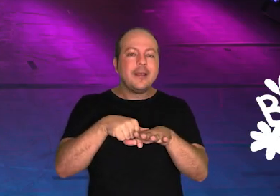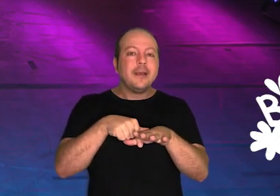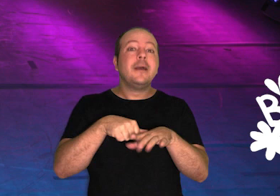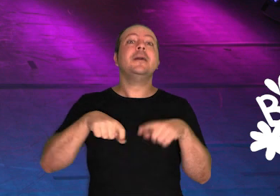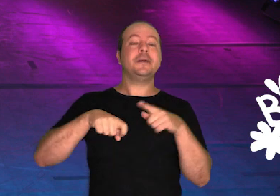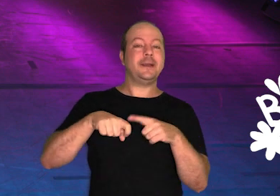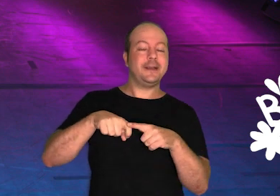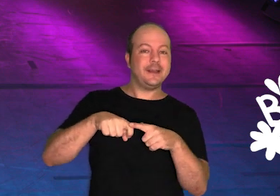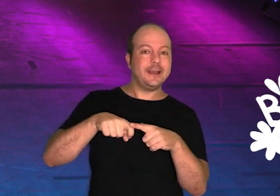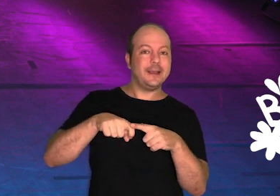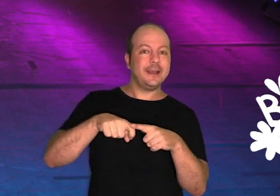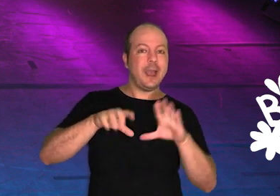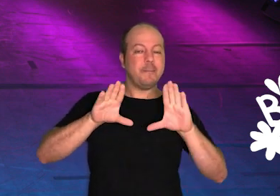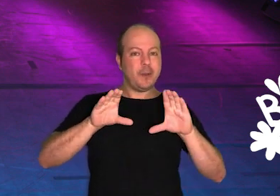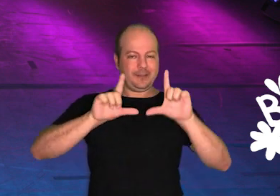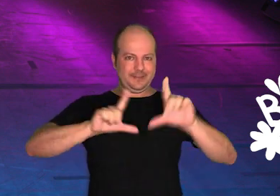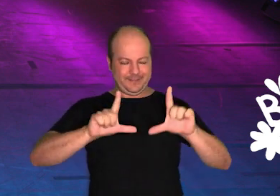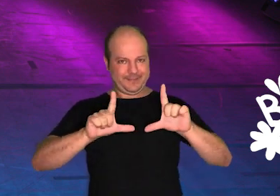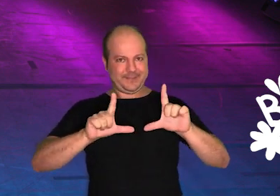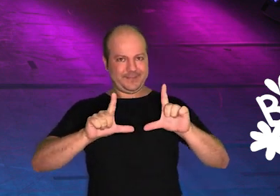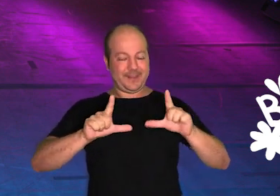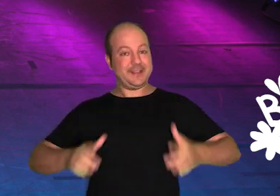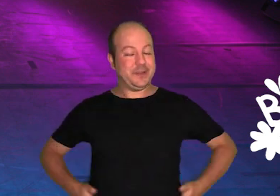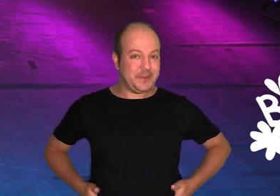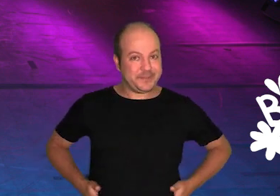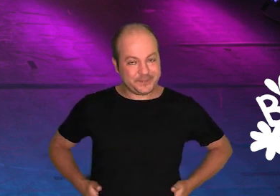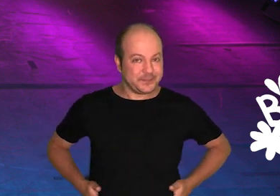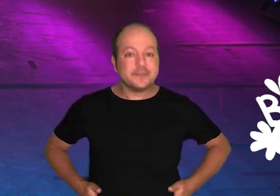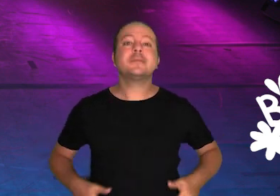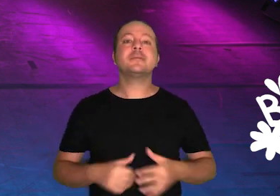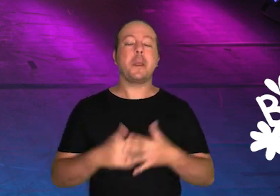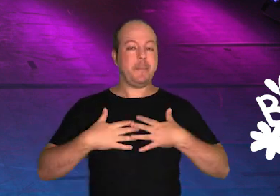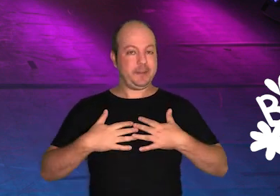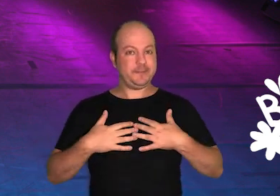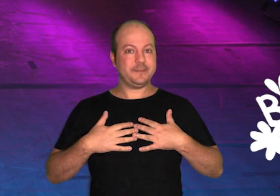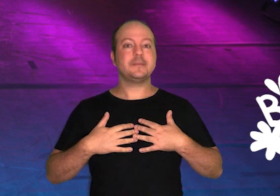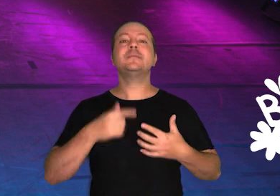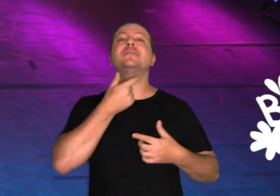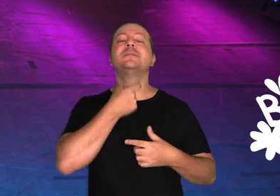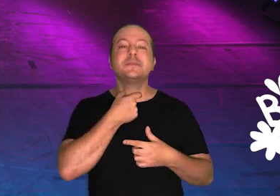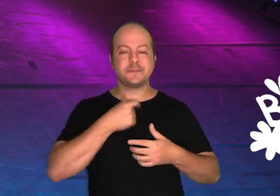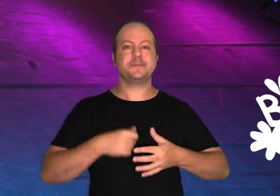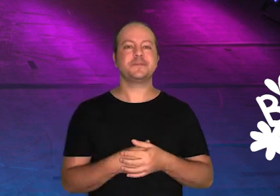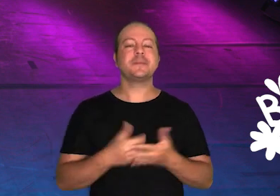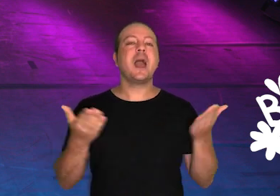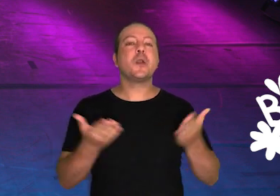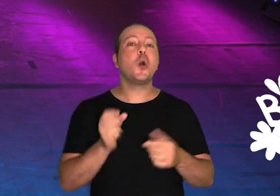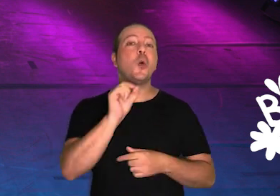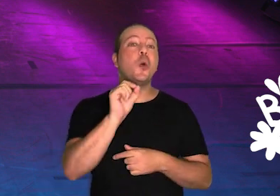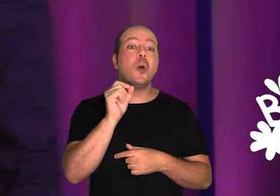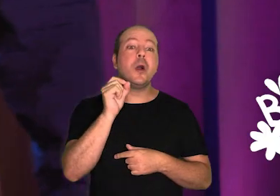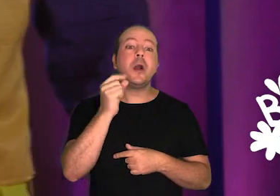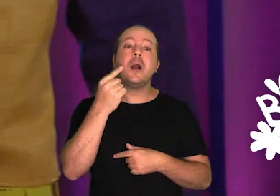Os joelhos. A televisão. A cintura. Os peitos. O pescoço. Agora vamos aquecer o...